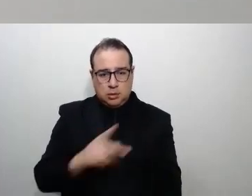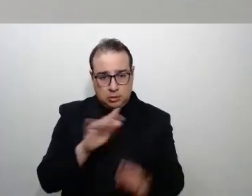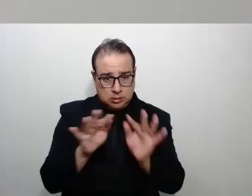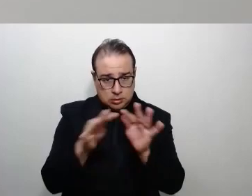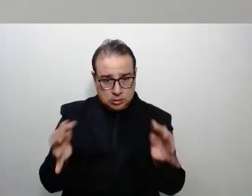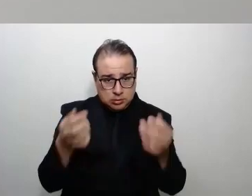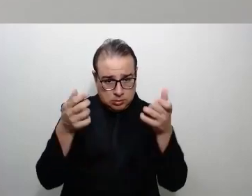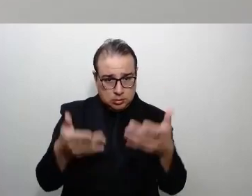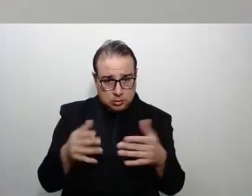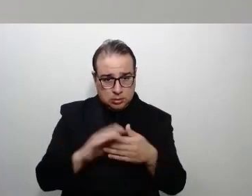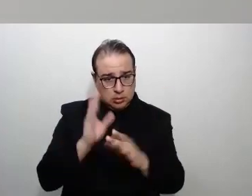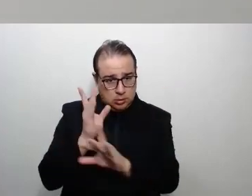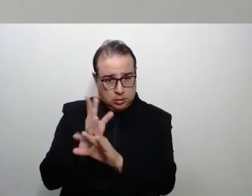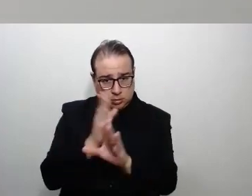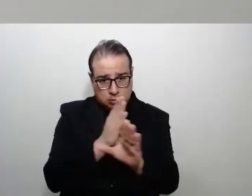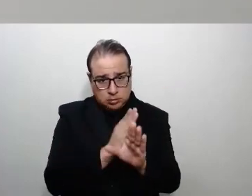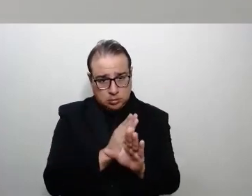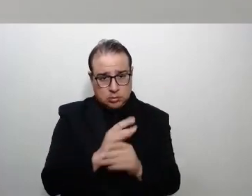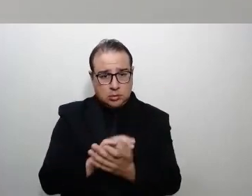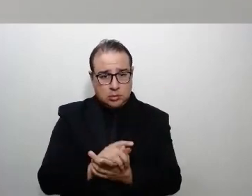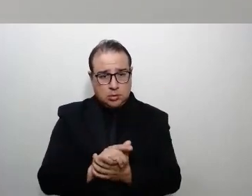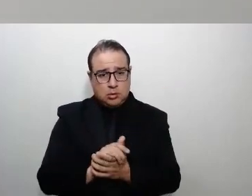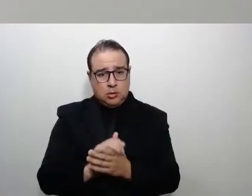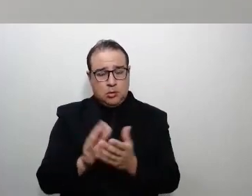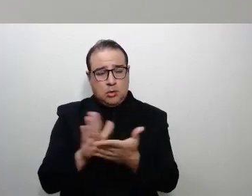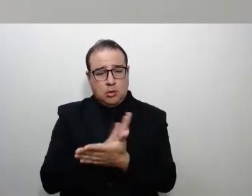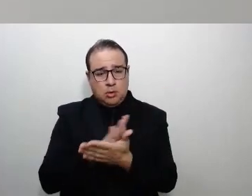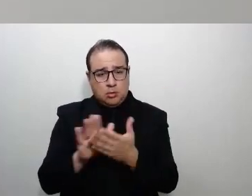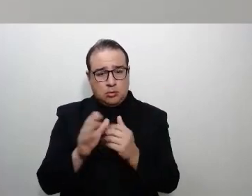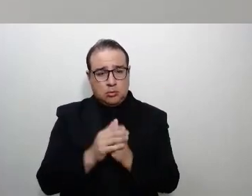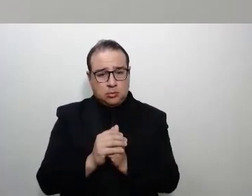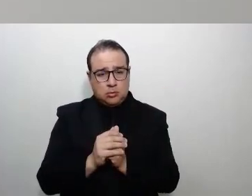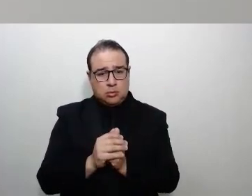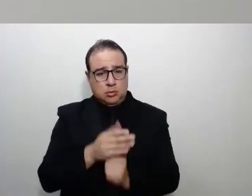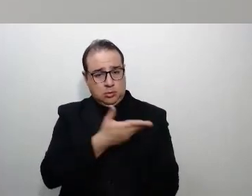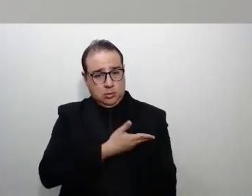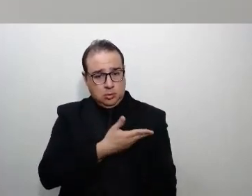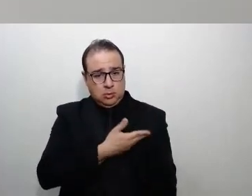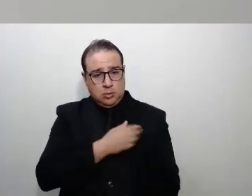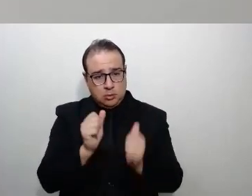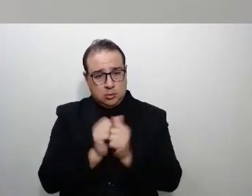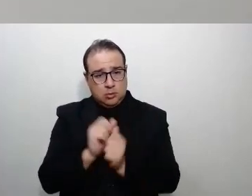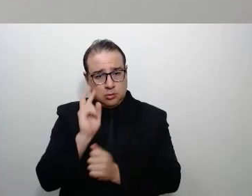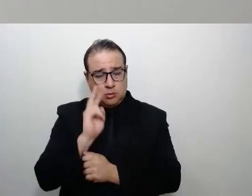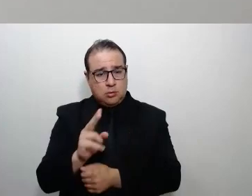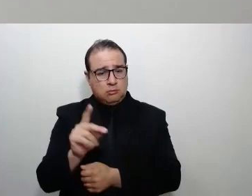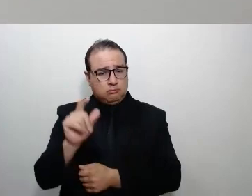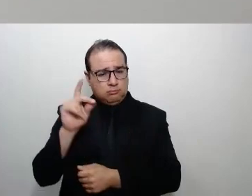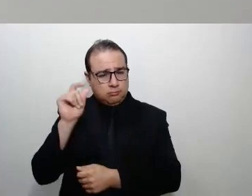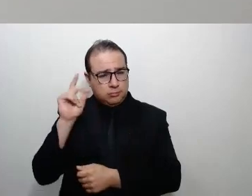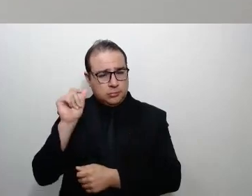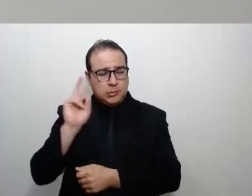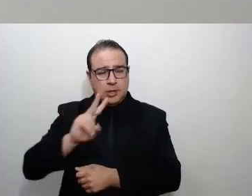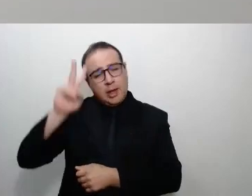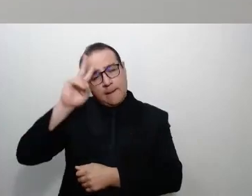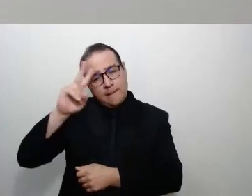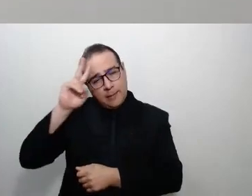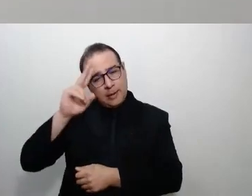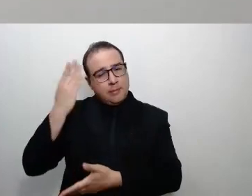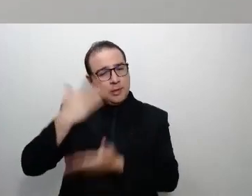um encontro de de alguns amigos eu pude Rever aqui eu tava Relembrando